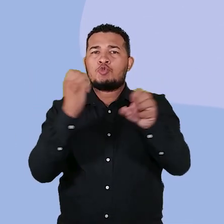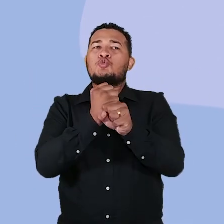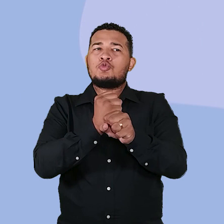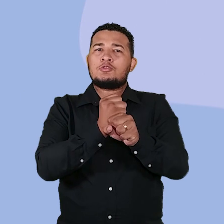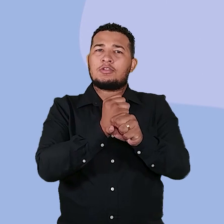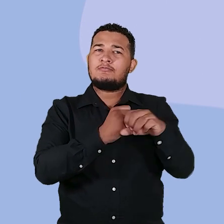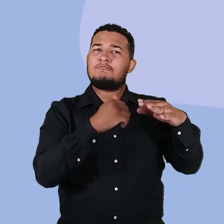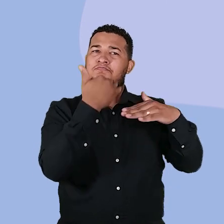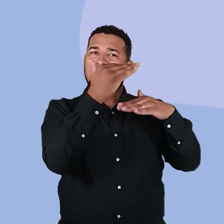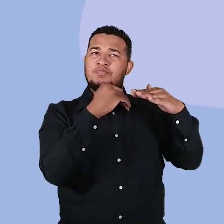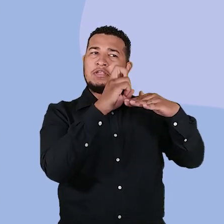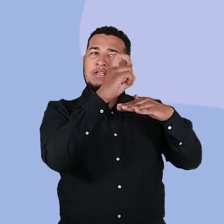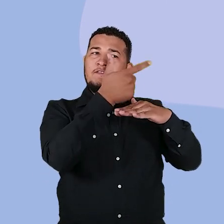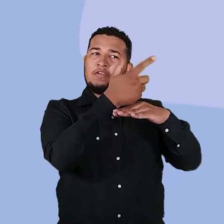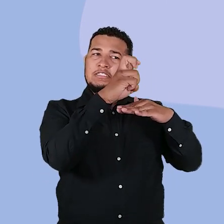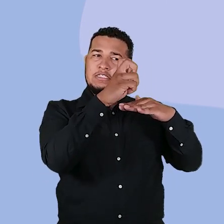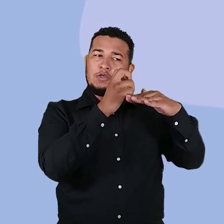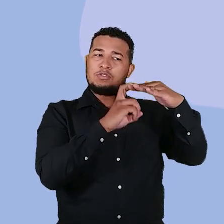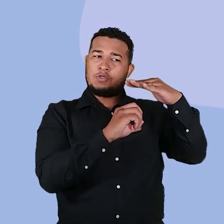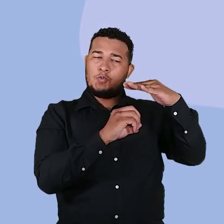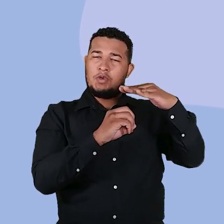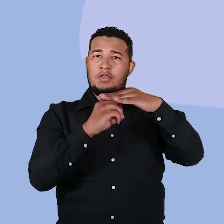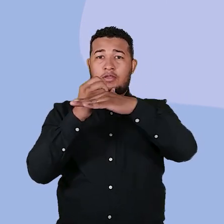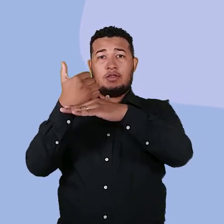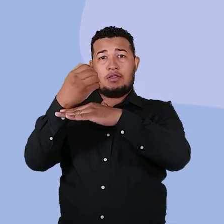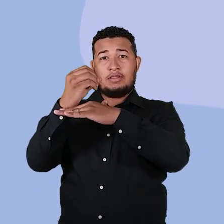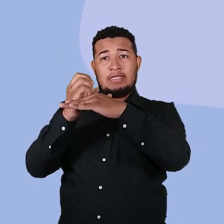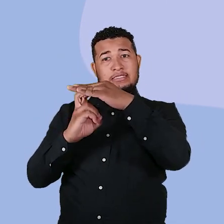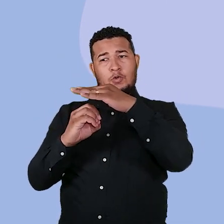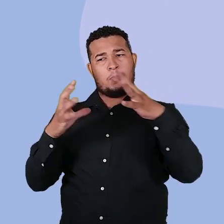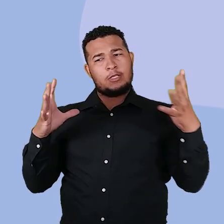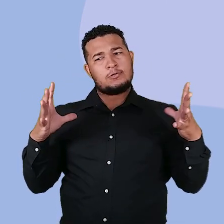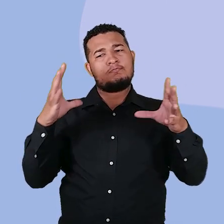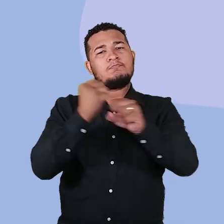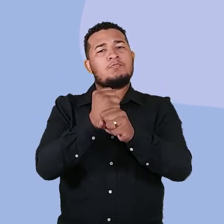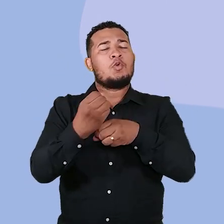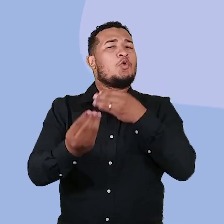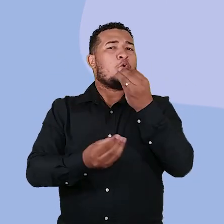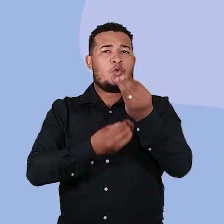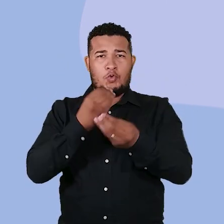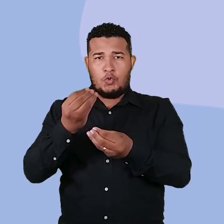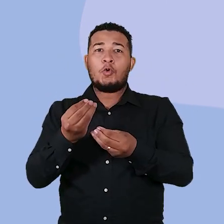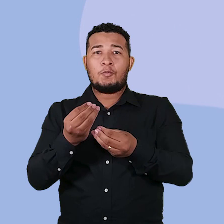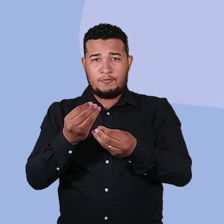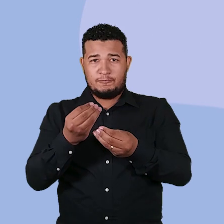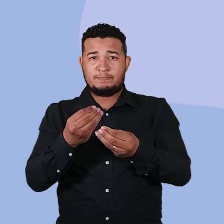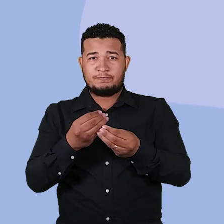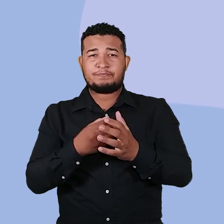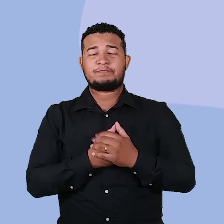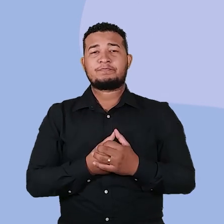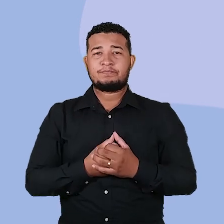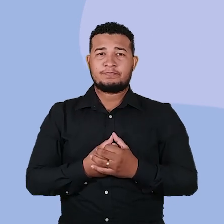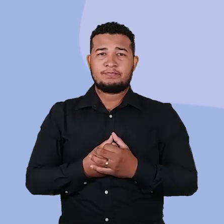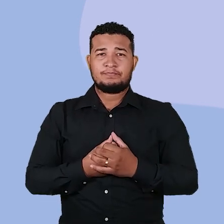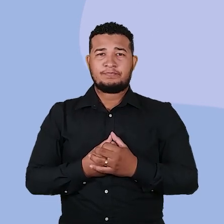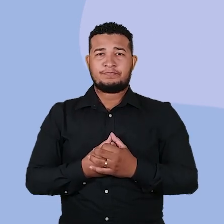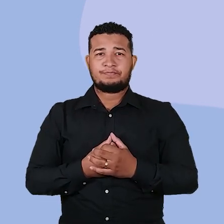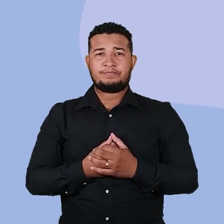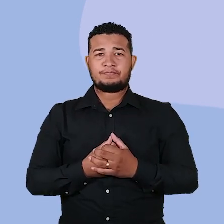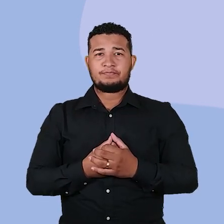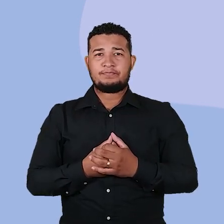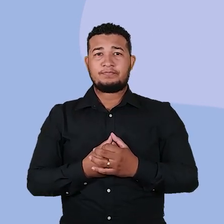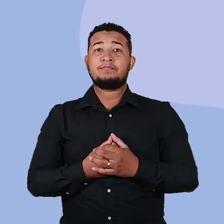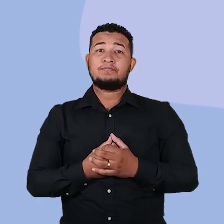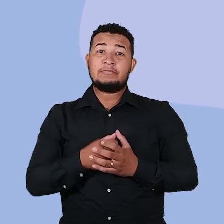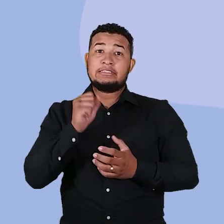50 agora vamos juntar as duas probabilidades número par vende assim eu vou parar 50 múltiplo de